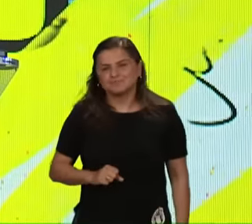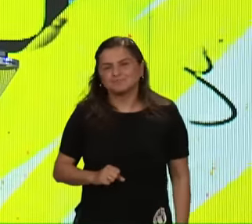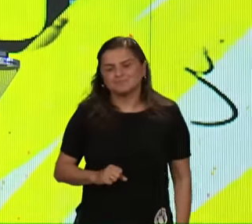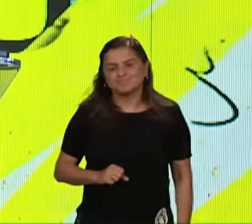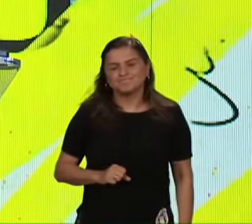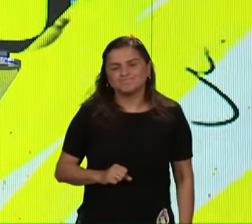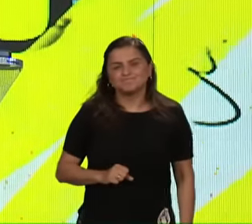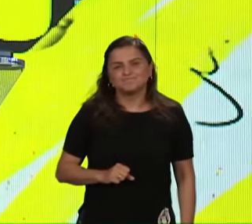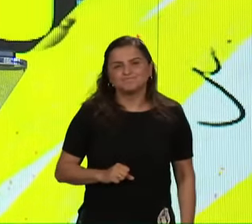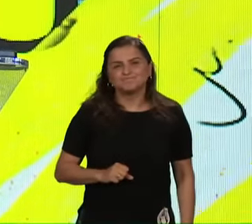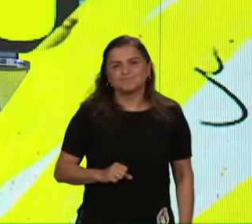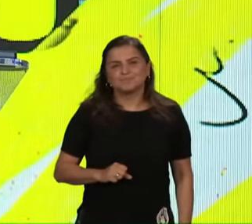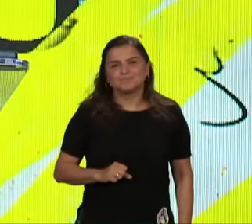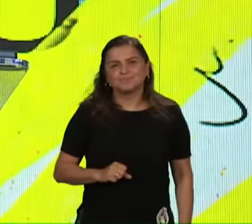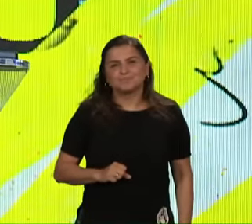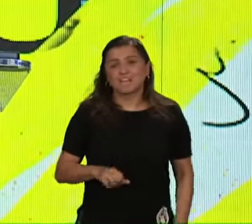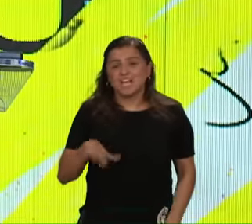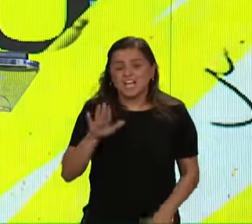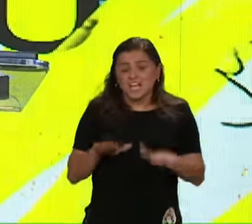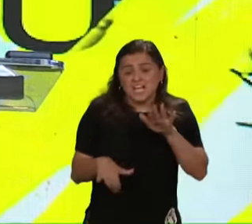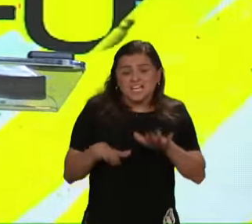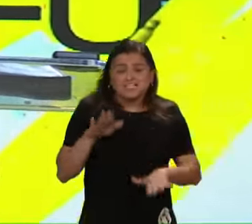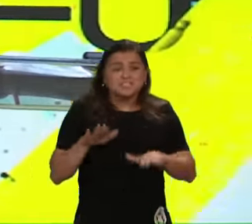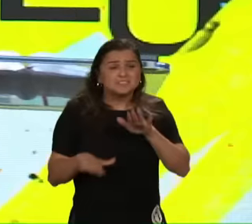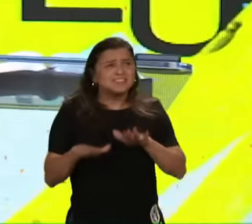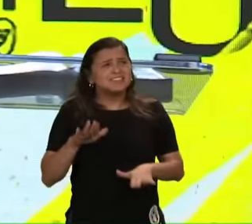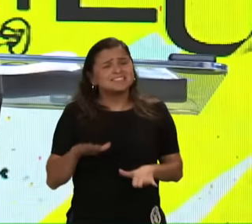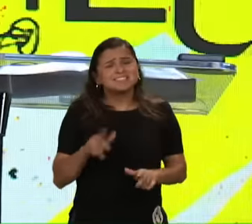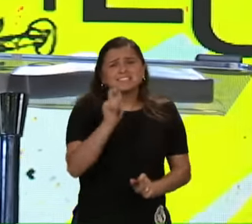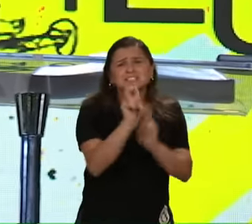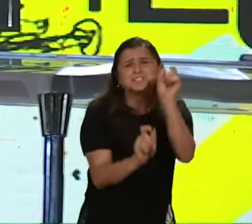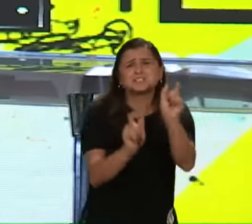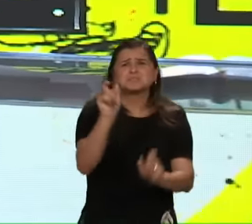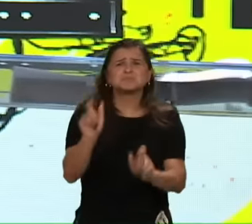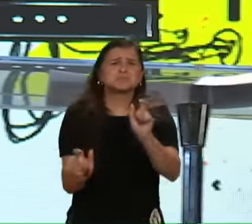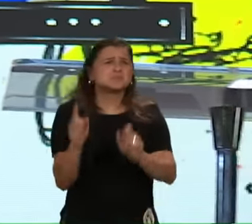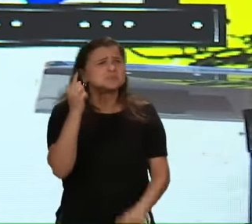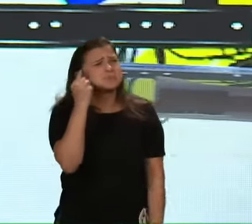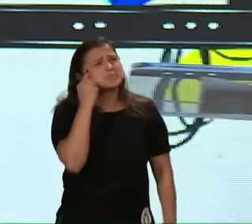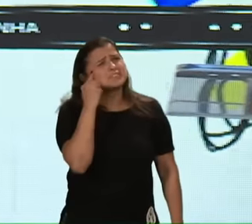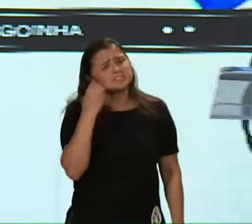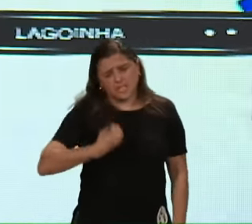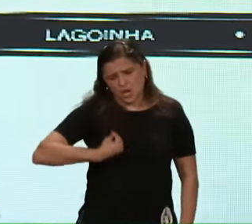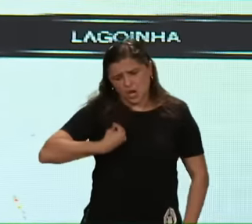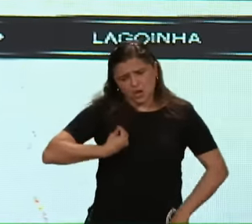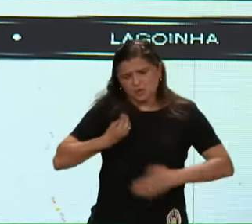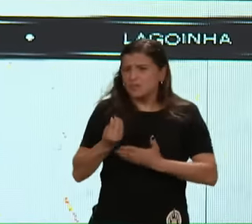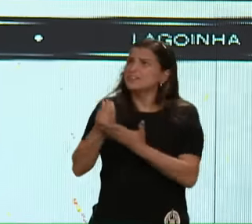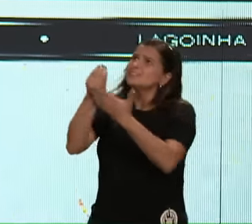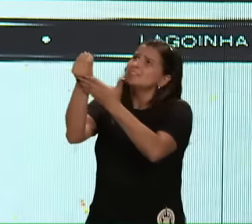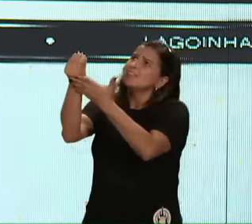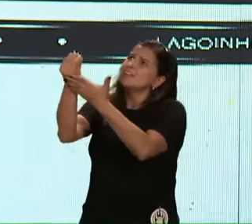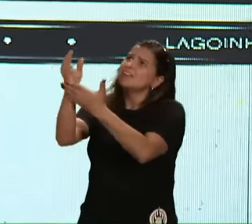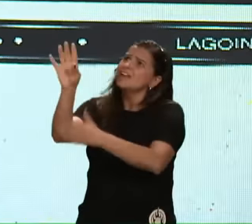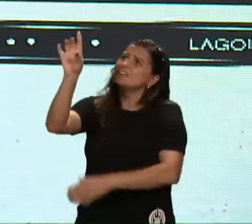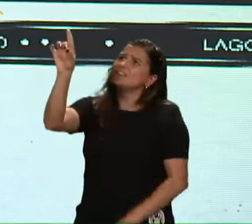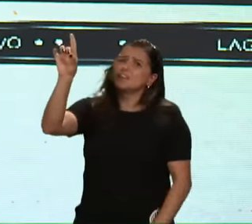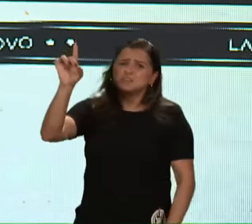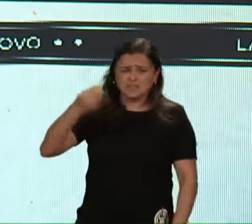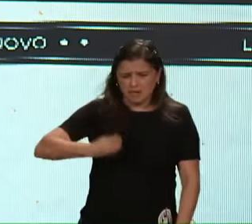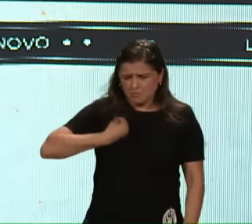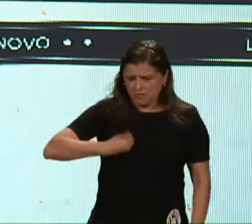interessante. Muitas vezes as pessoas acham que se entregar a vida ao Senhor, a vida dele vai virar um